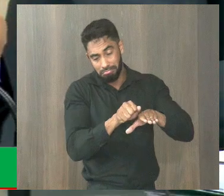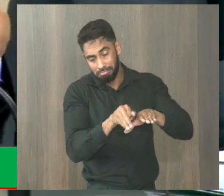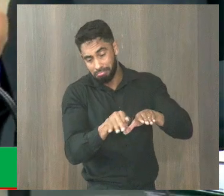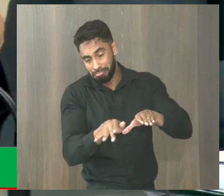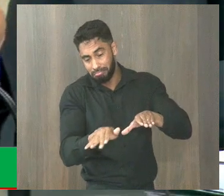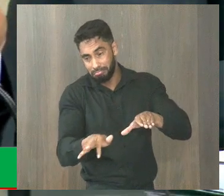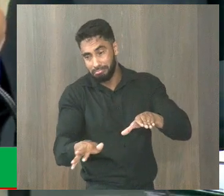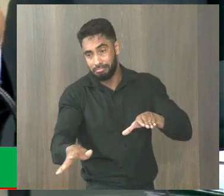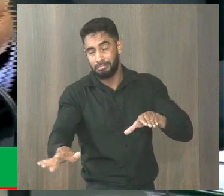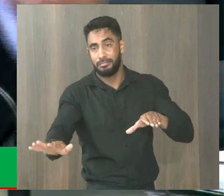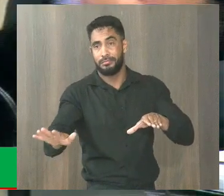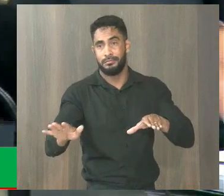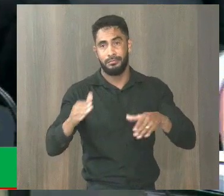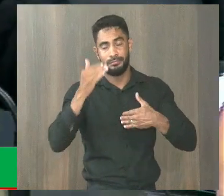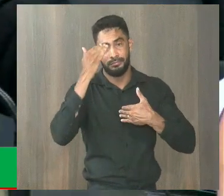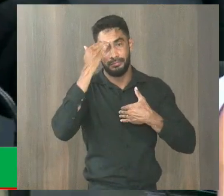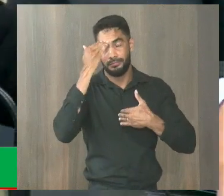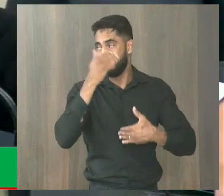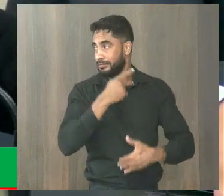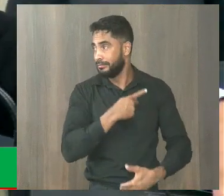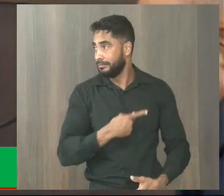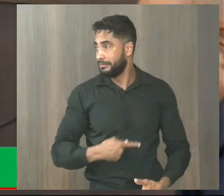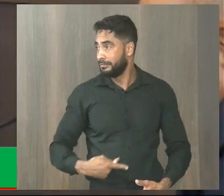para essa água para estar saindo lá. Obrigado, presidente.